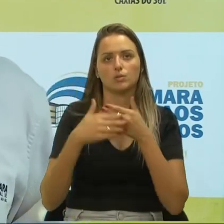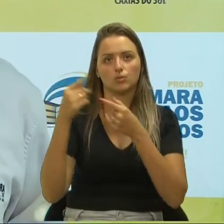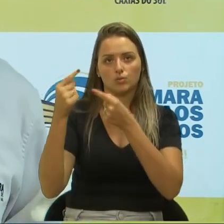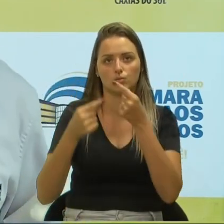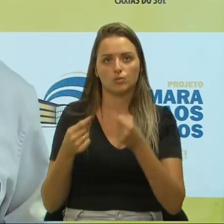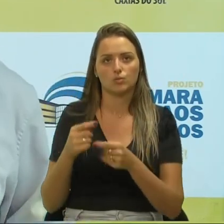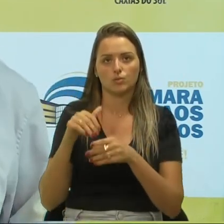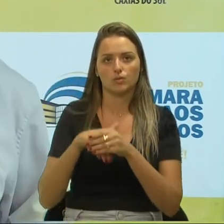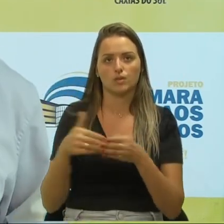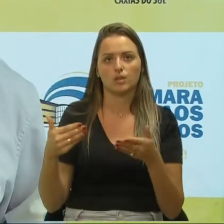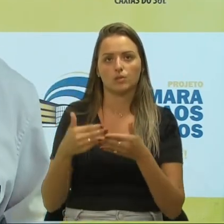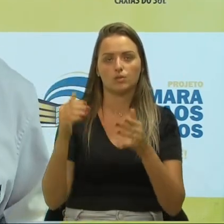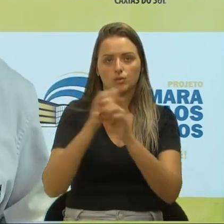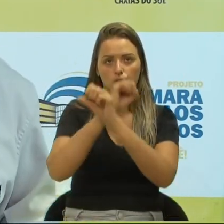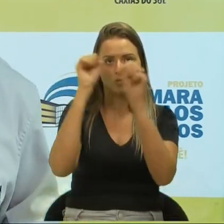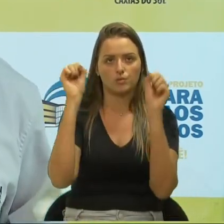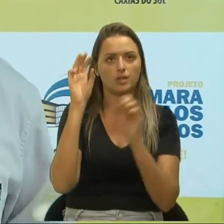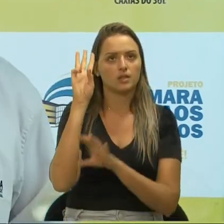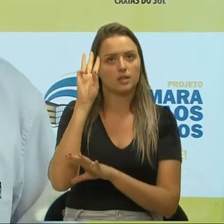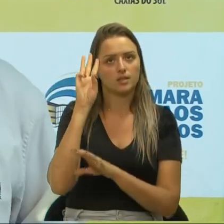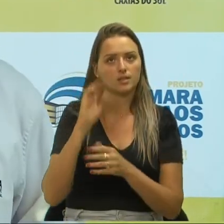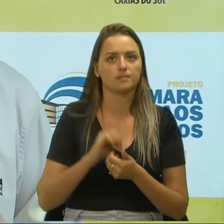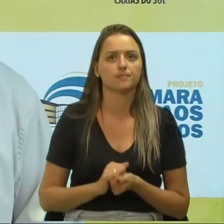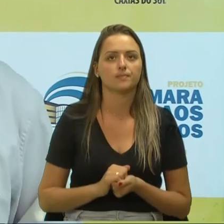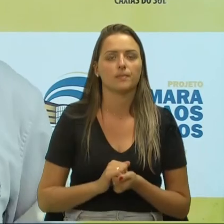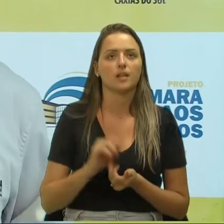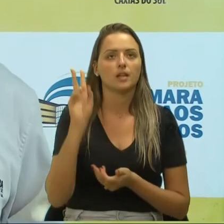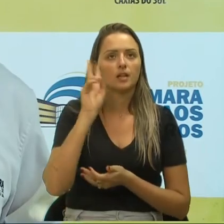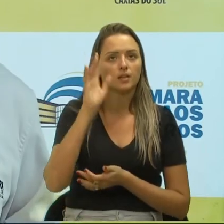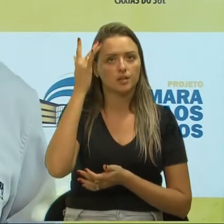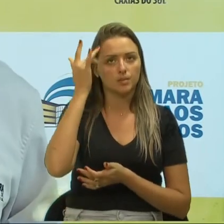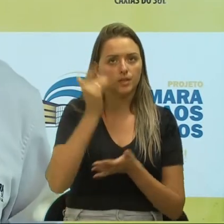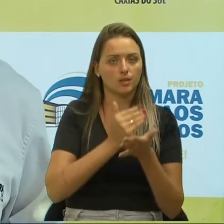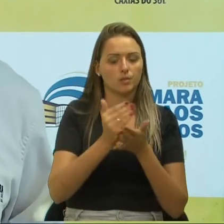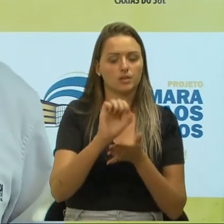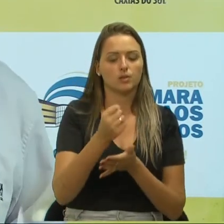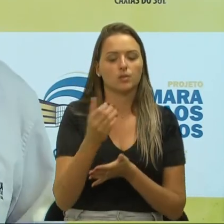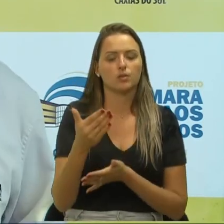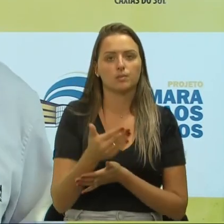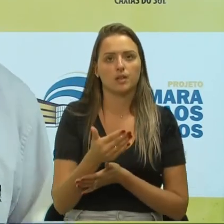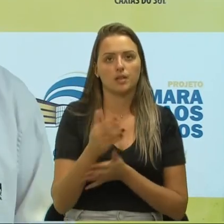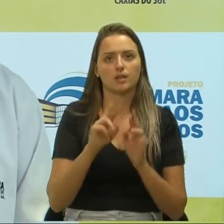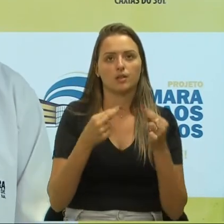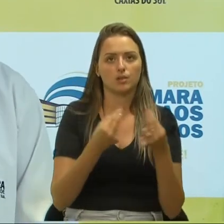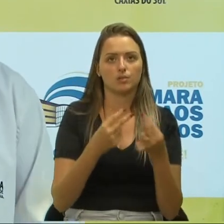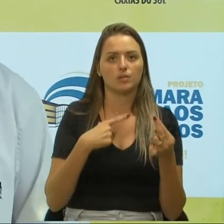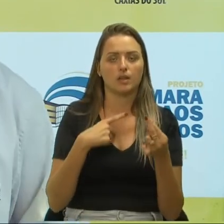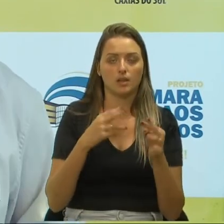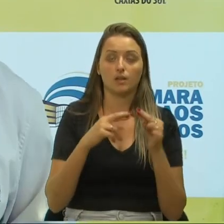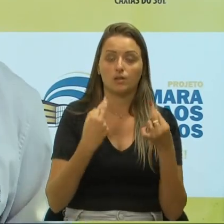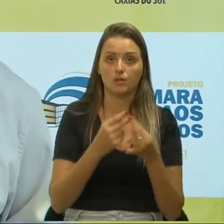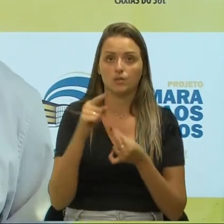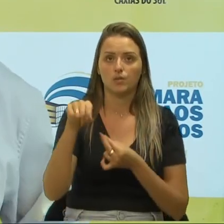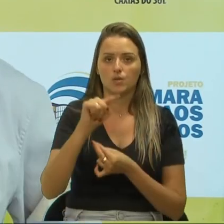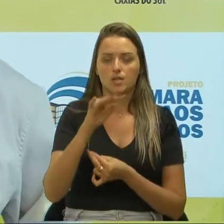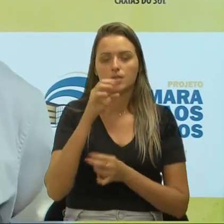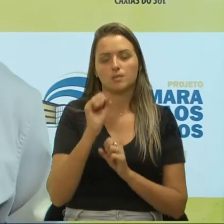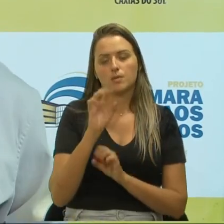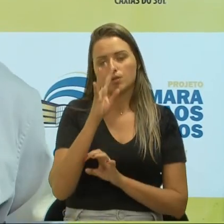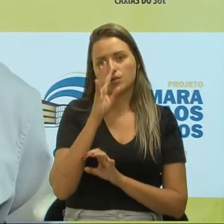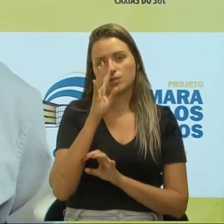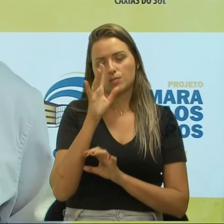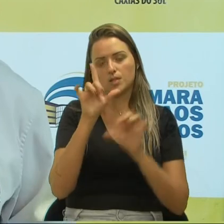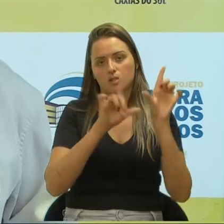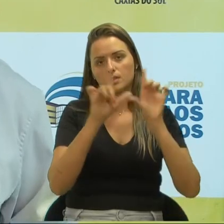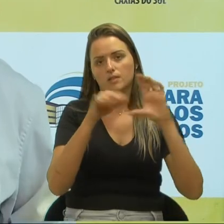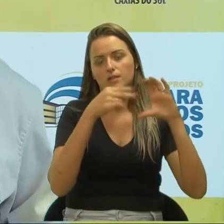debatido e votado na manhã desta terça-feira. Lembrando que amanhã, a partir das 8h30 da manhã, tem sessão, você vai poder acompanhar aqui pela TV